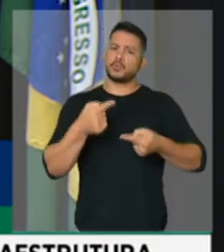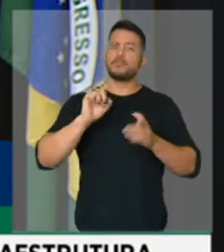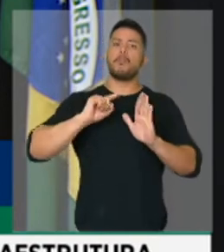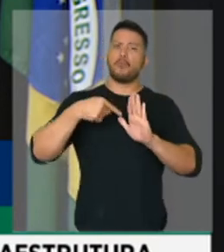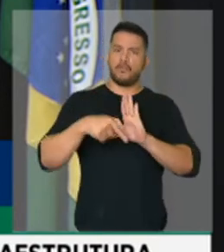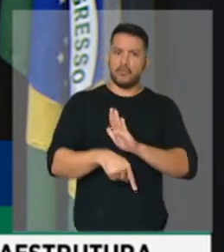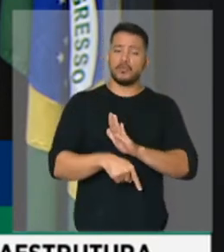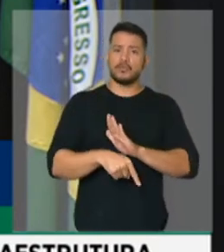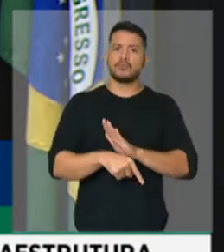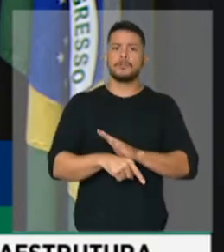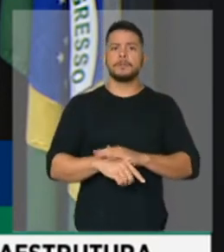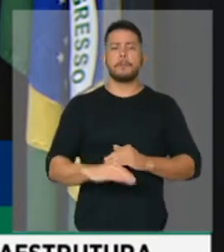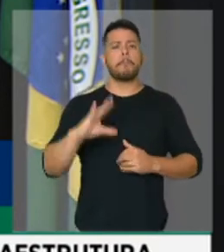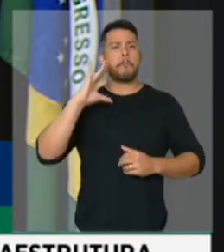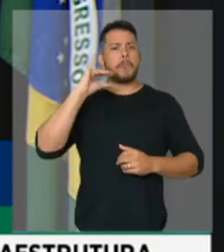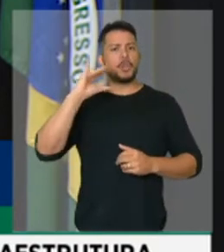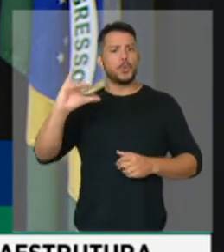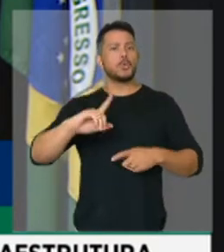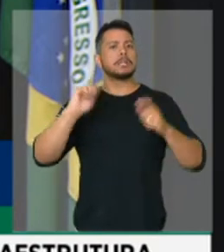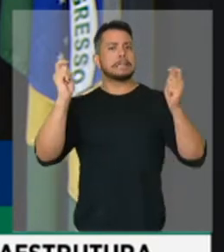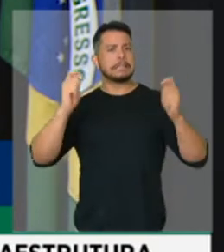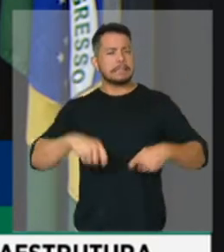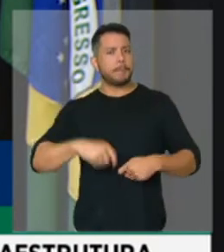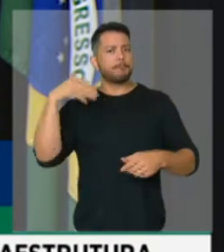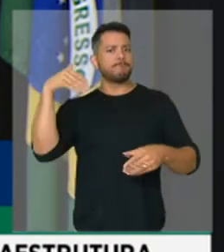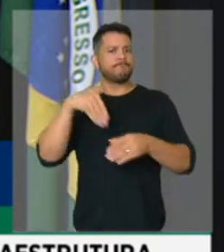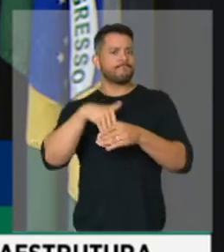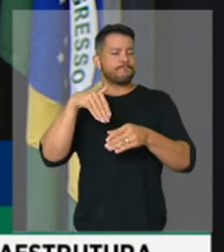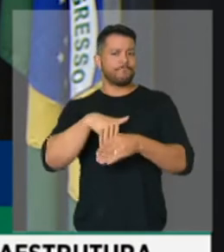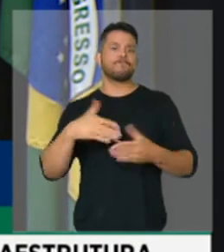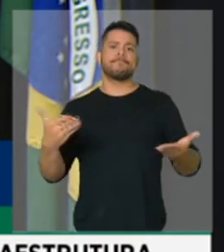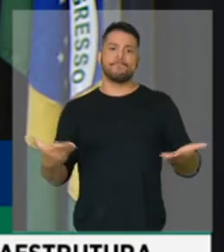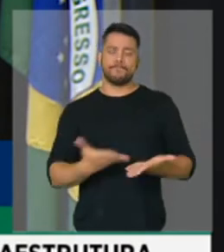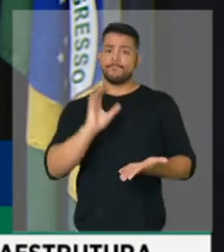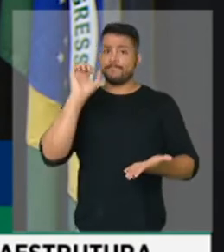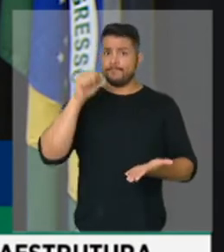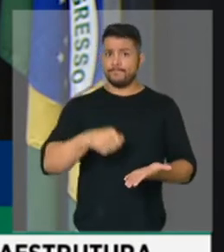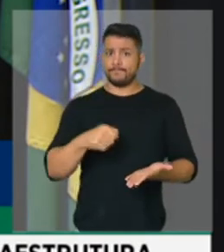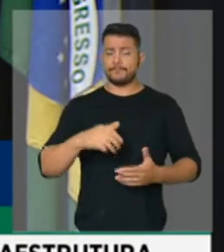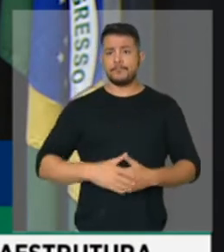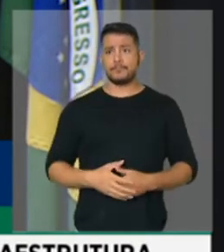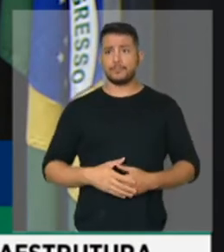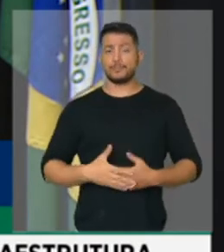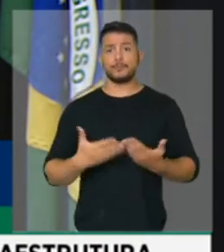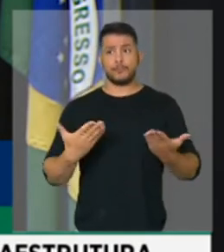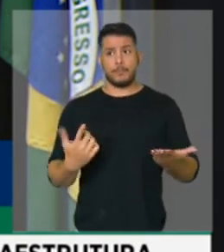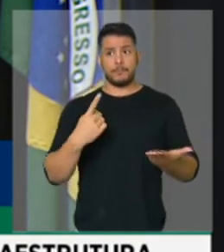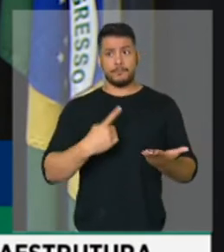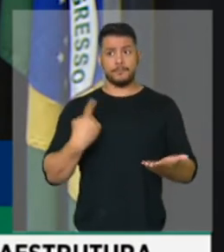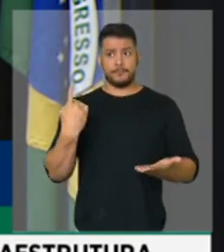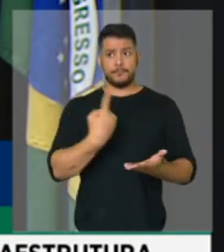isso, madura para avançar o desenvolvimento do nosso país, fazendo com que o nosso país